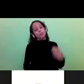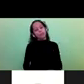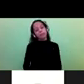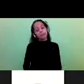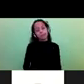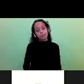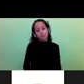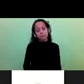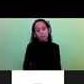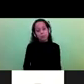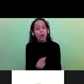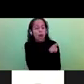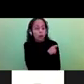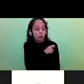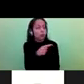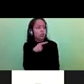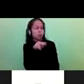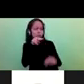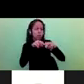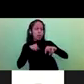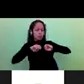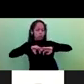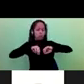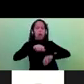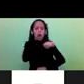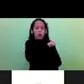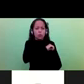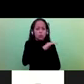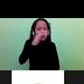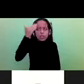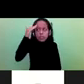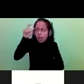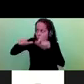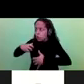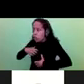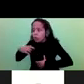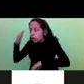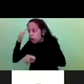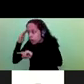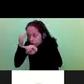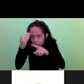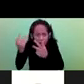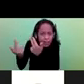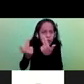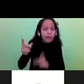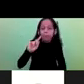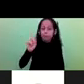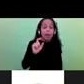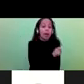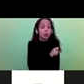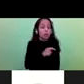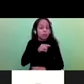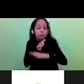compreender da mesma maneira. A participação dos meus alunos nas aulas, ela é